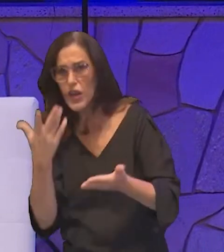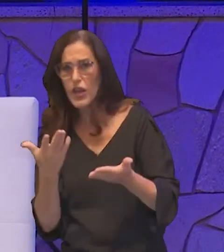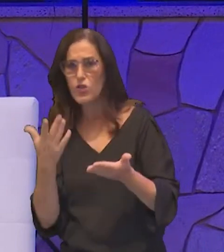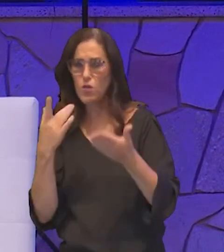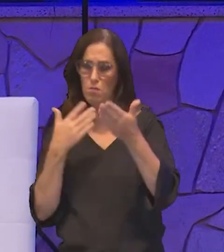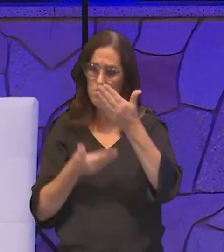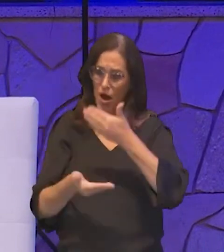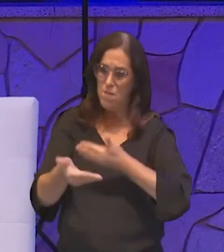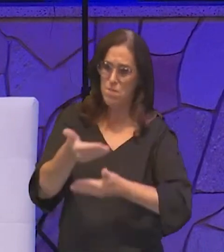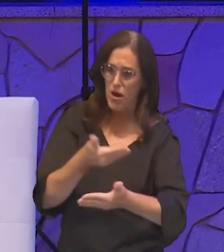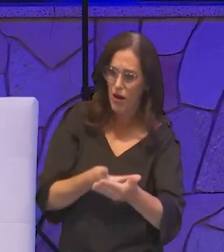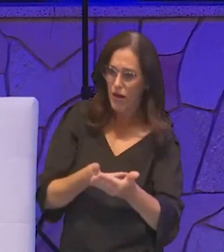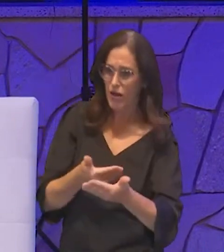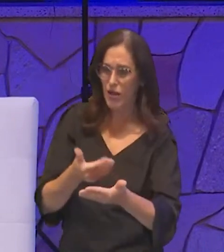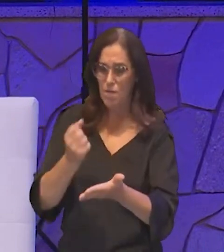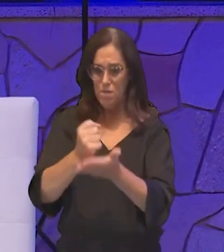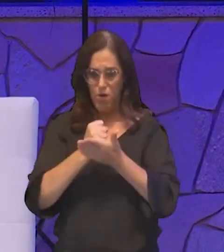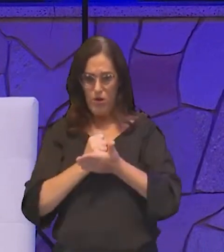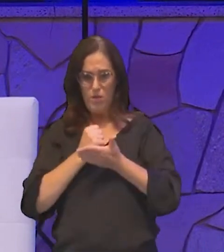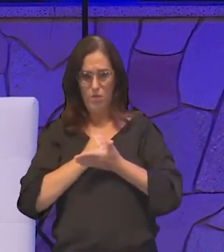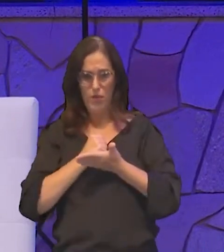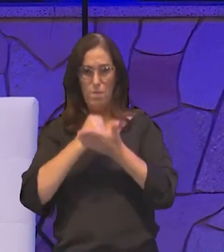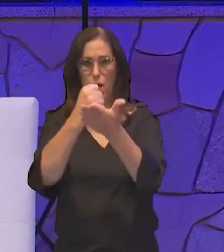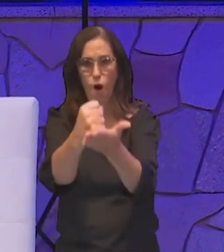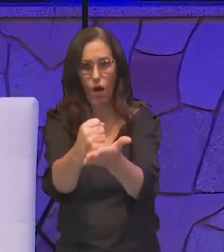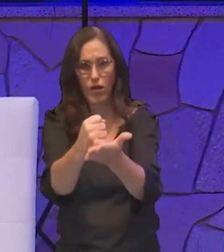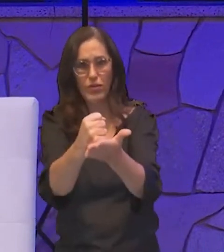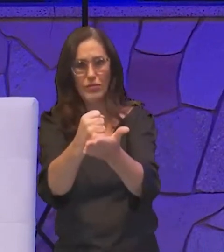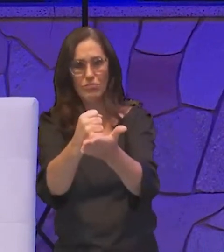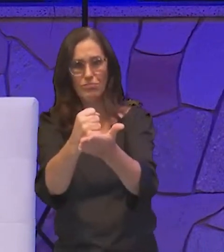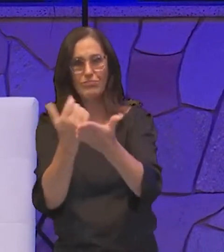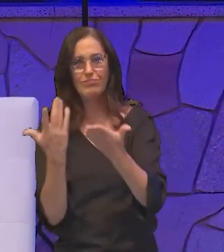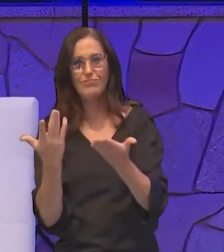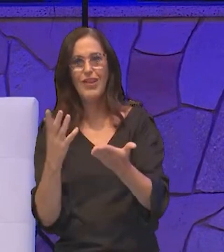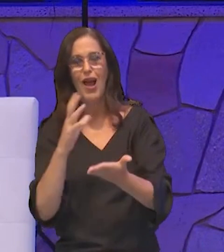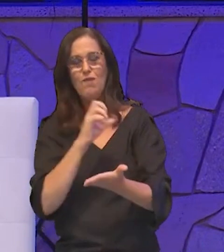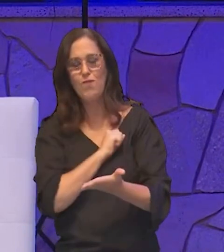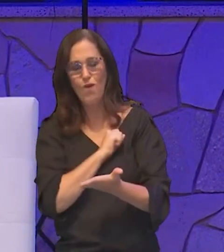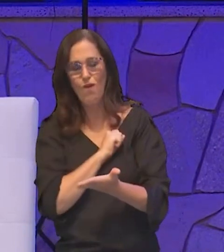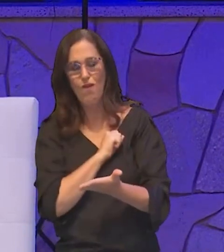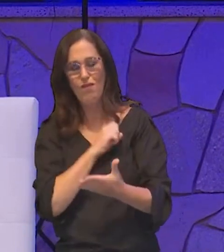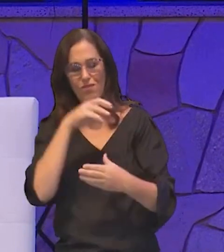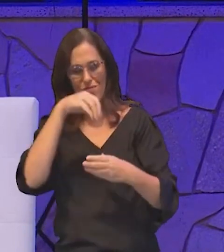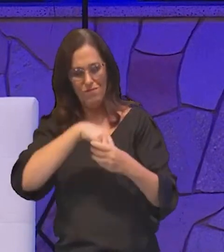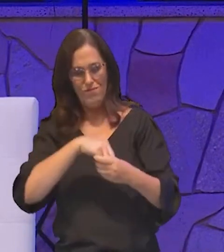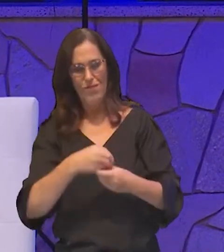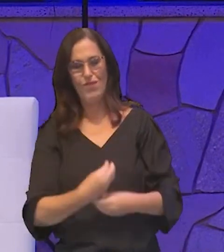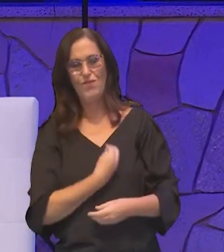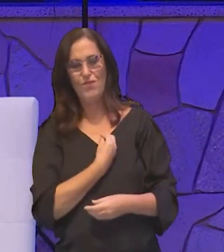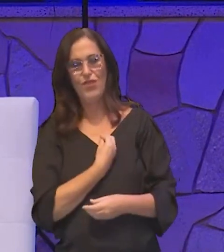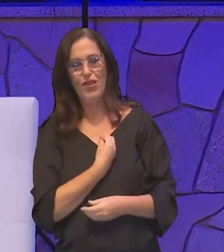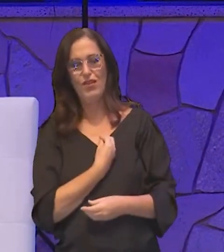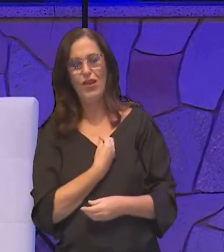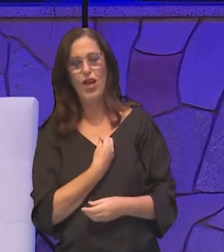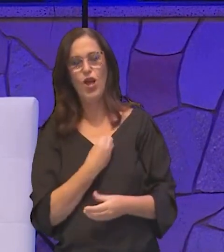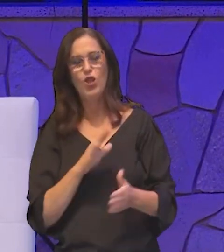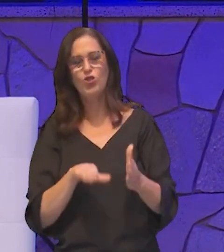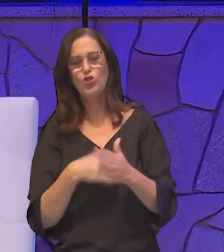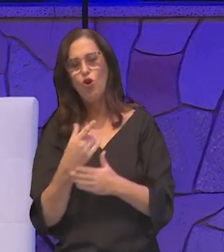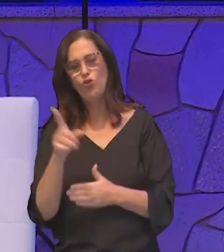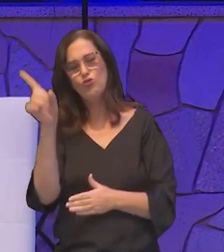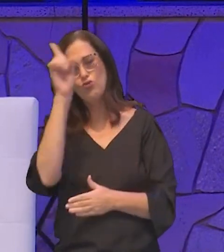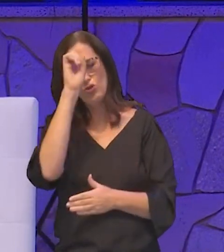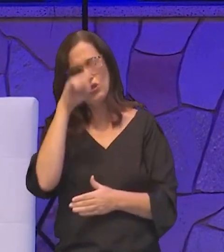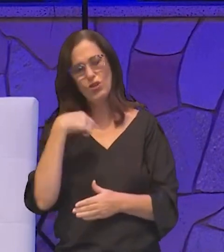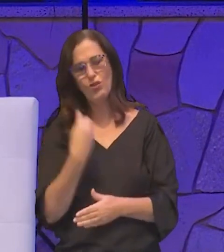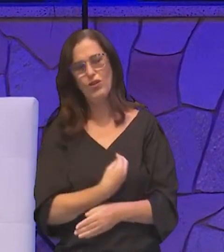tem, e depois o outro me apoia na minha dificuldade, que em amor nós possamos viver todos os dias da nossa